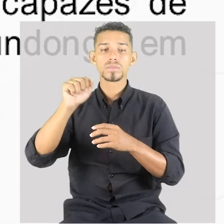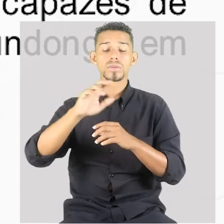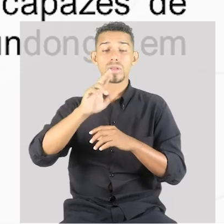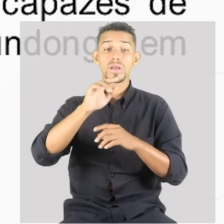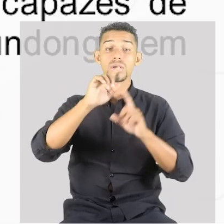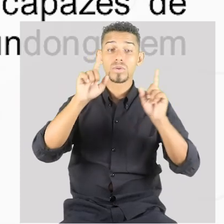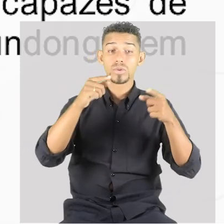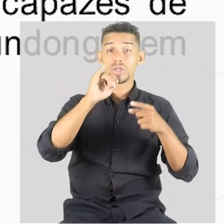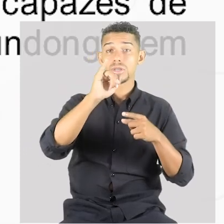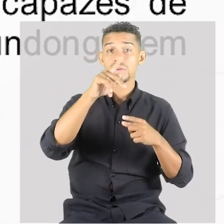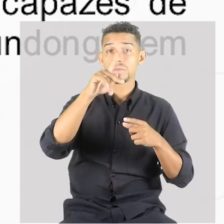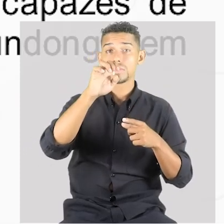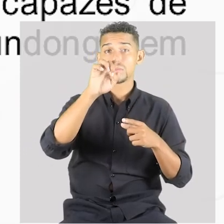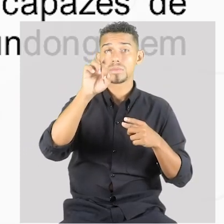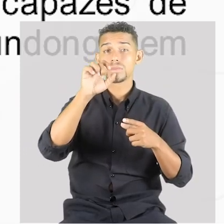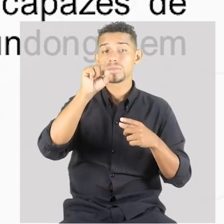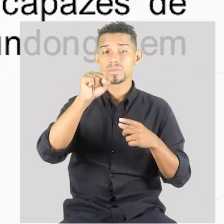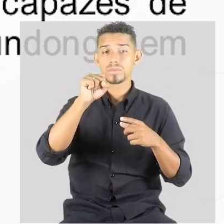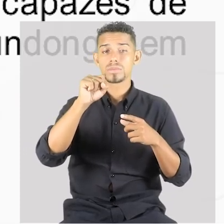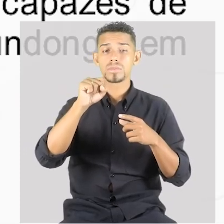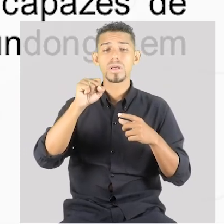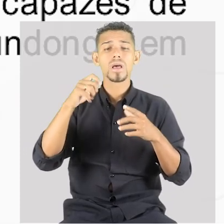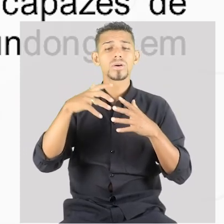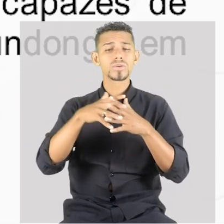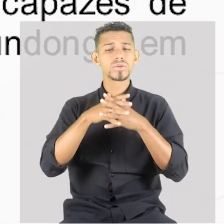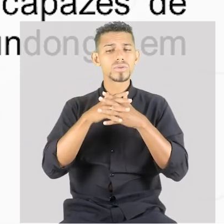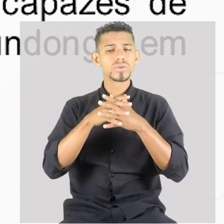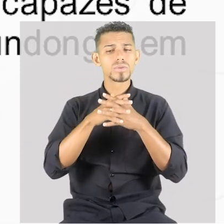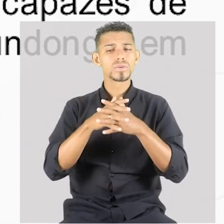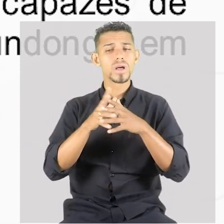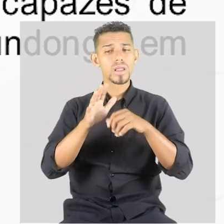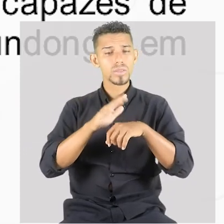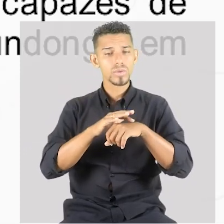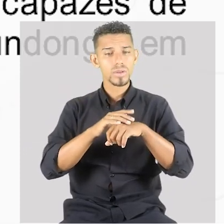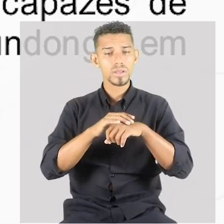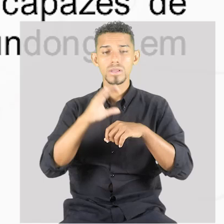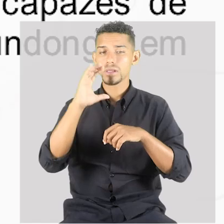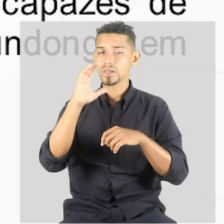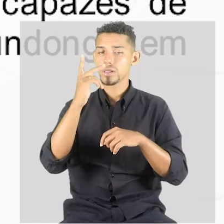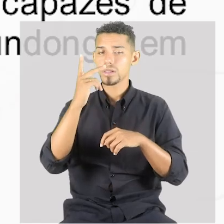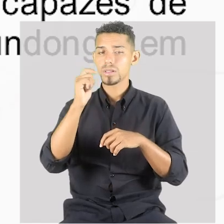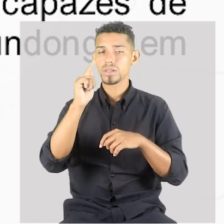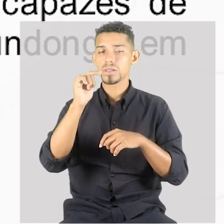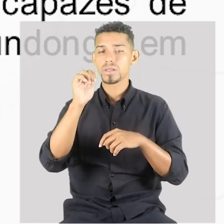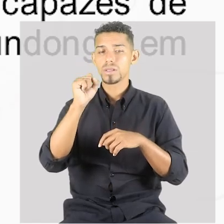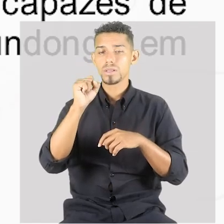das complicações da doença de Chagas trazem novas esperanças de combate à